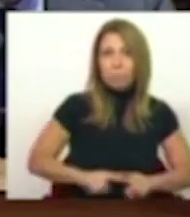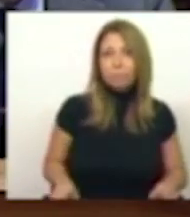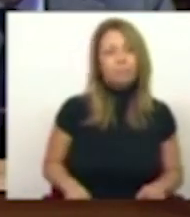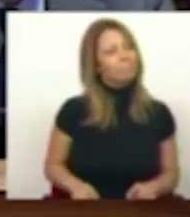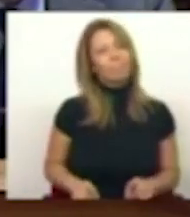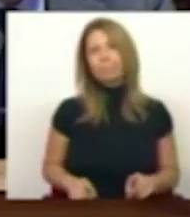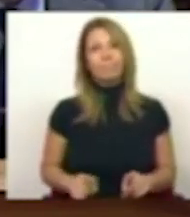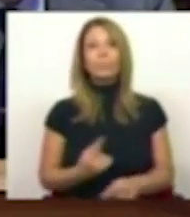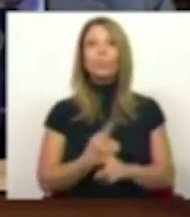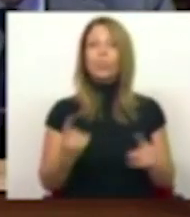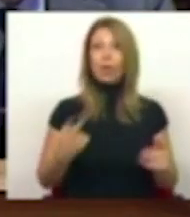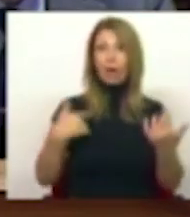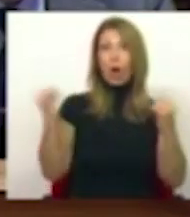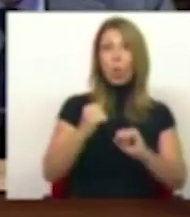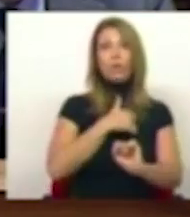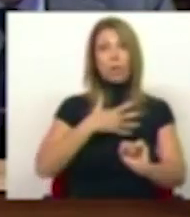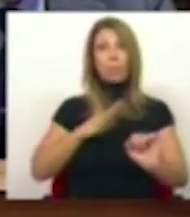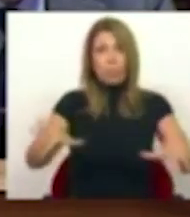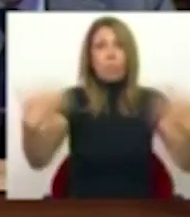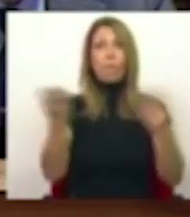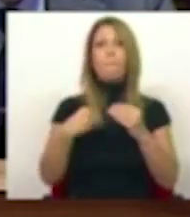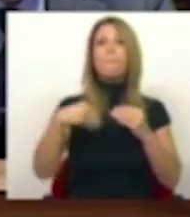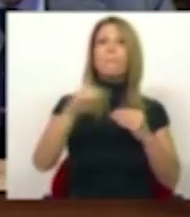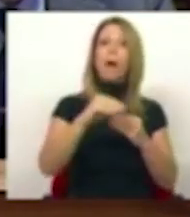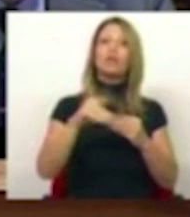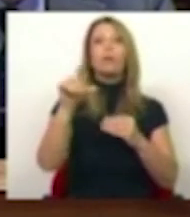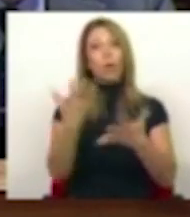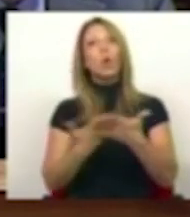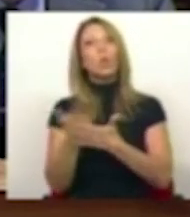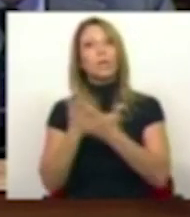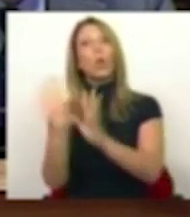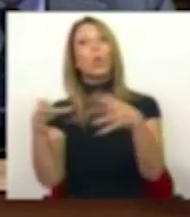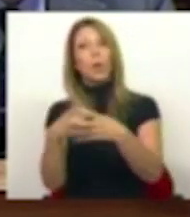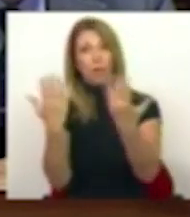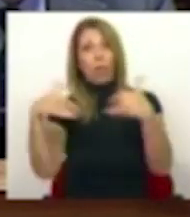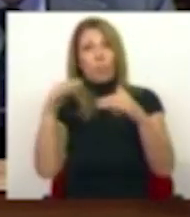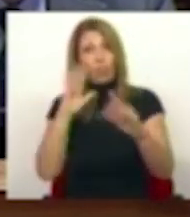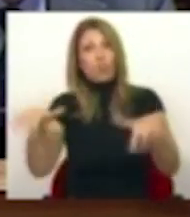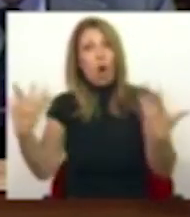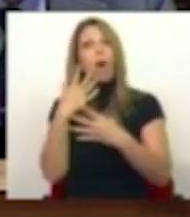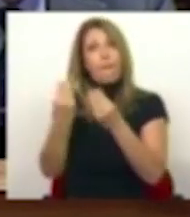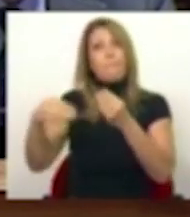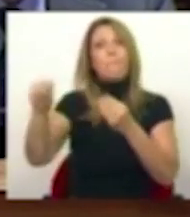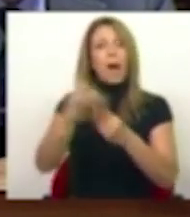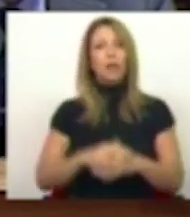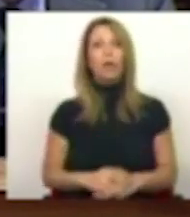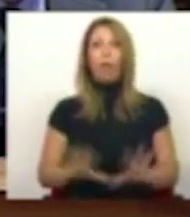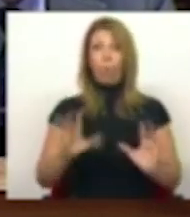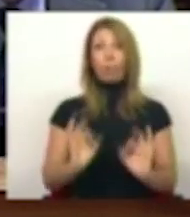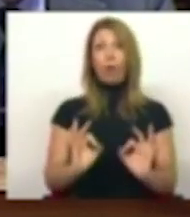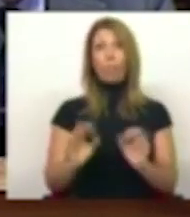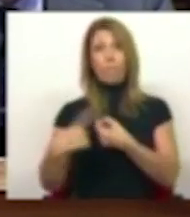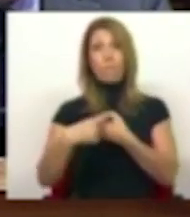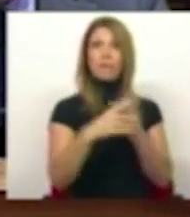acordos de empresa podem ir mais longe. Porque também a negociação coletiva pode ir mais longe. Até para concluir, porque Sr. os Ministro. Próprios parceiros